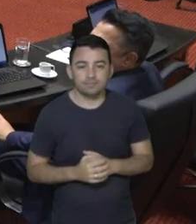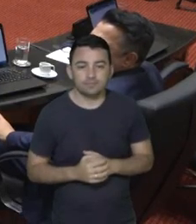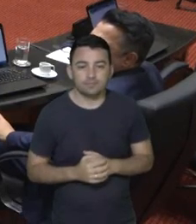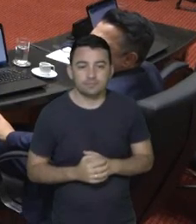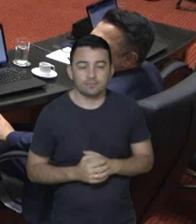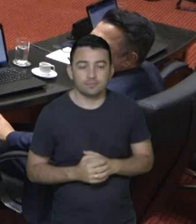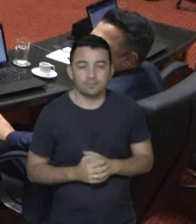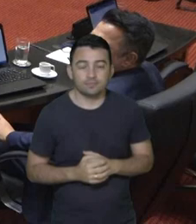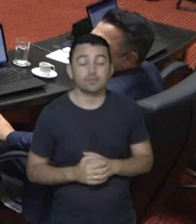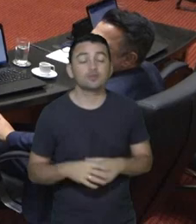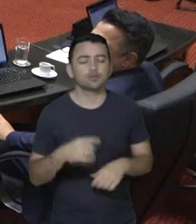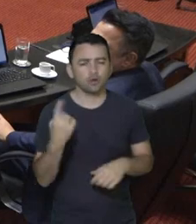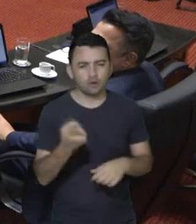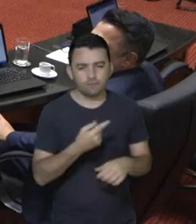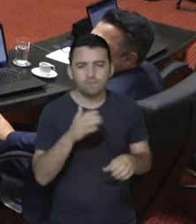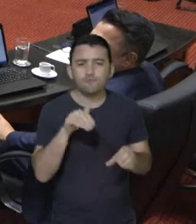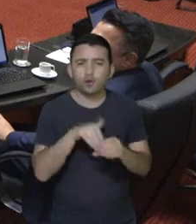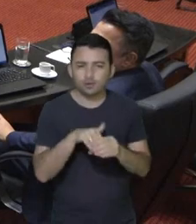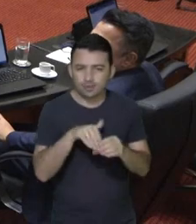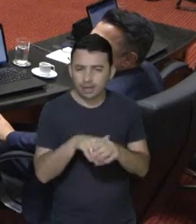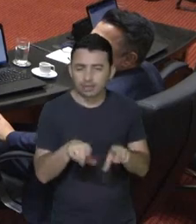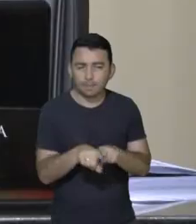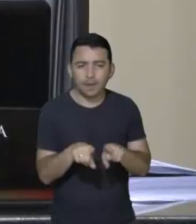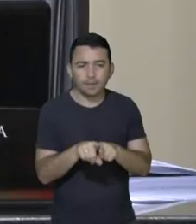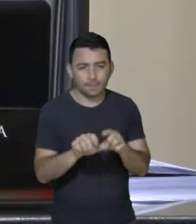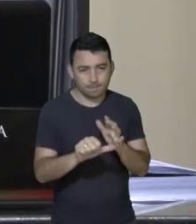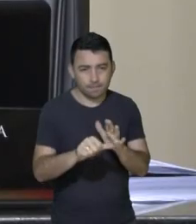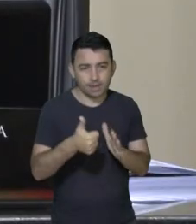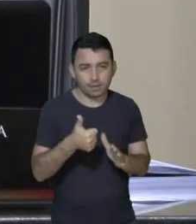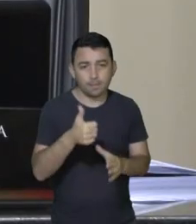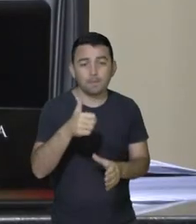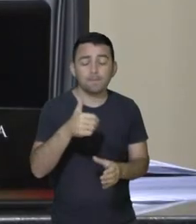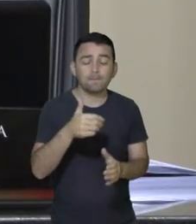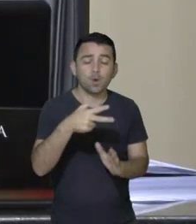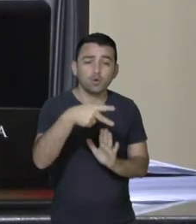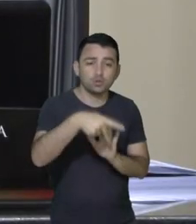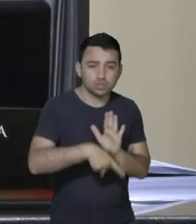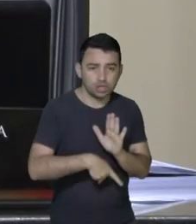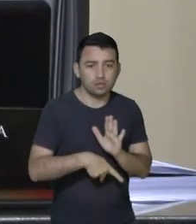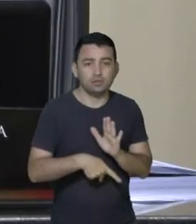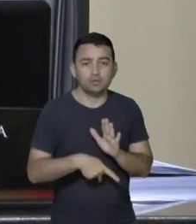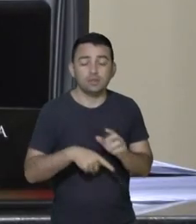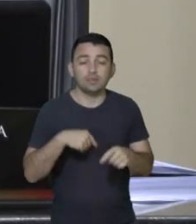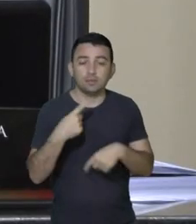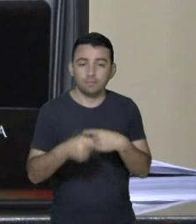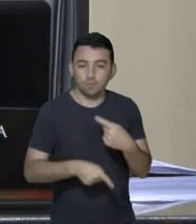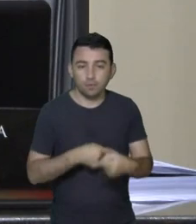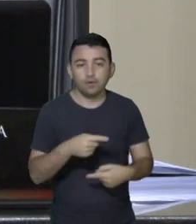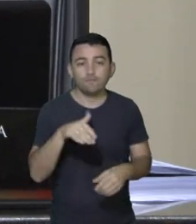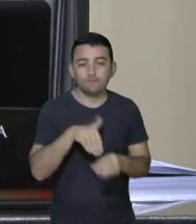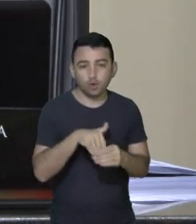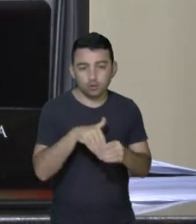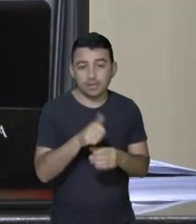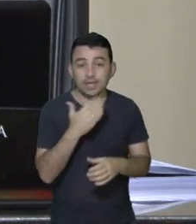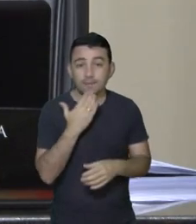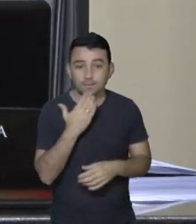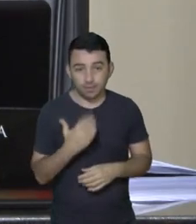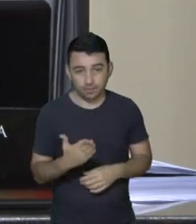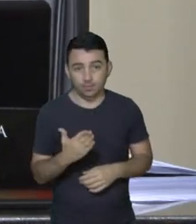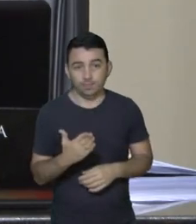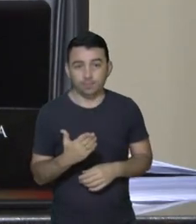Nós temos que votar primeiro o projeto e depois nós vamos votar os requerimentos.